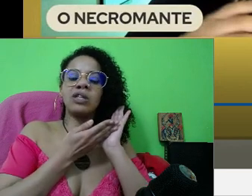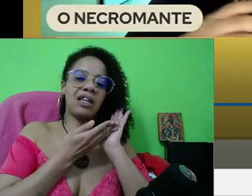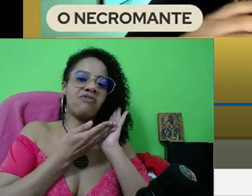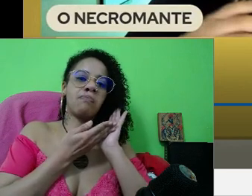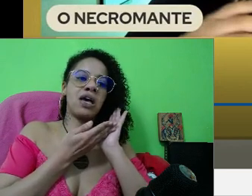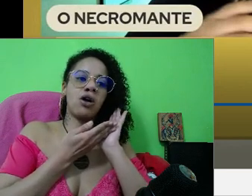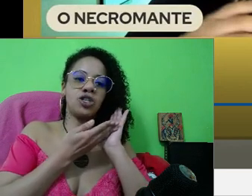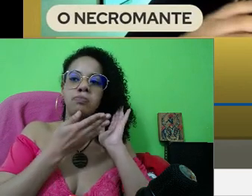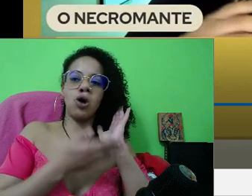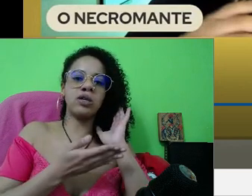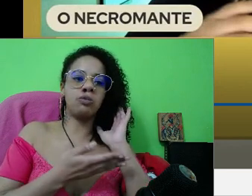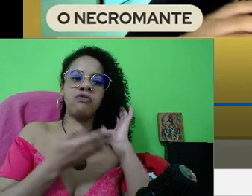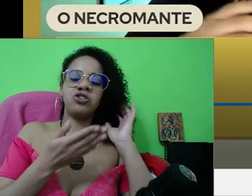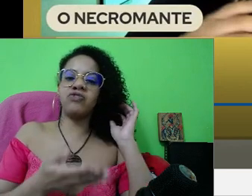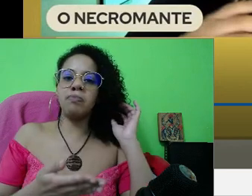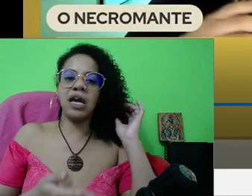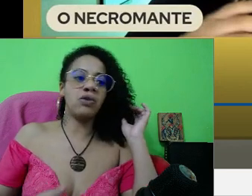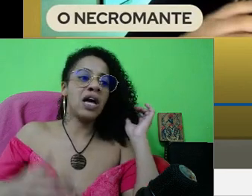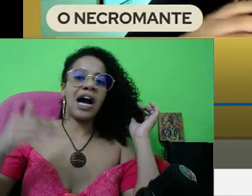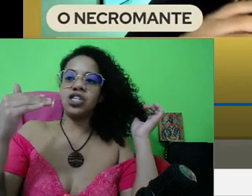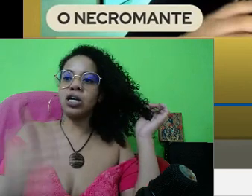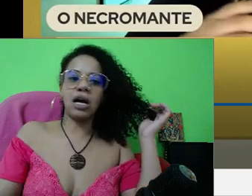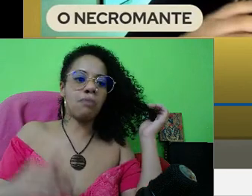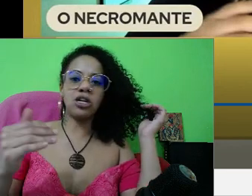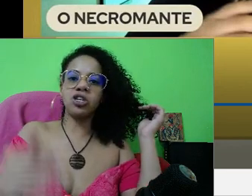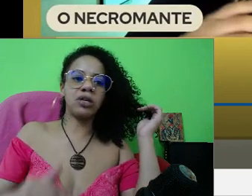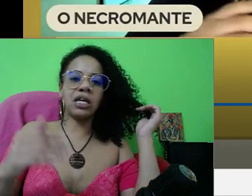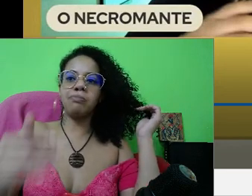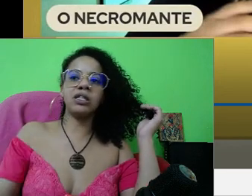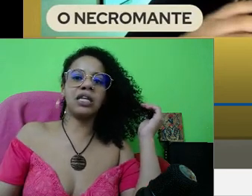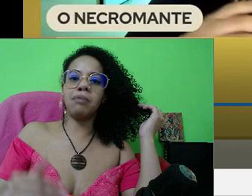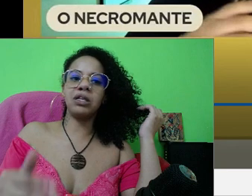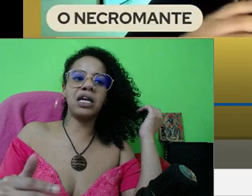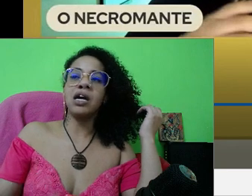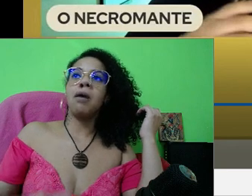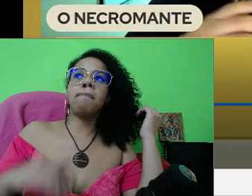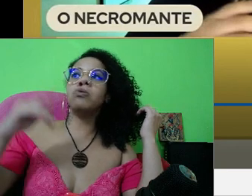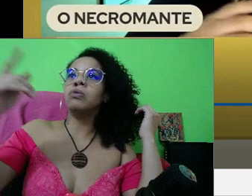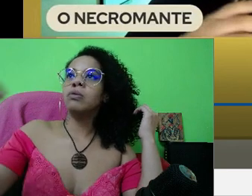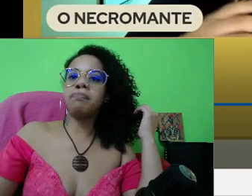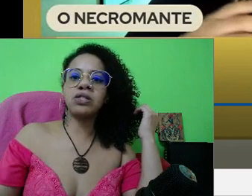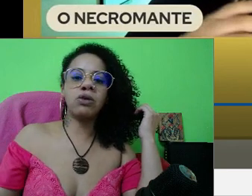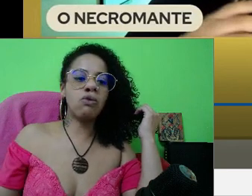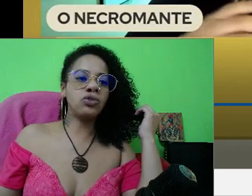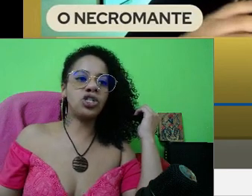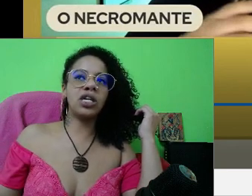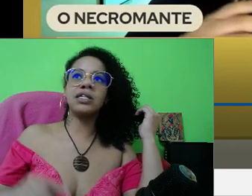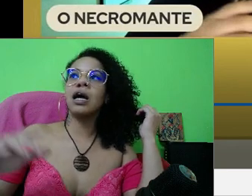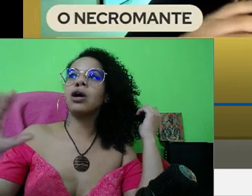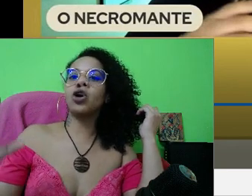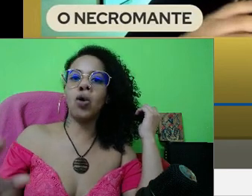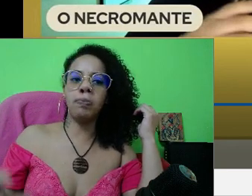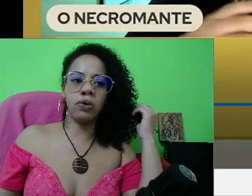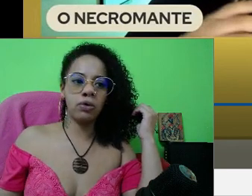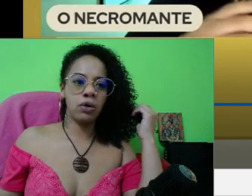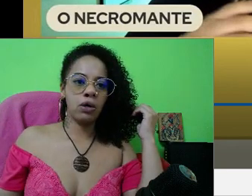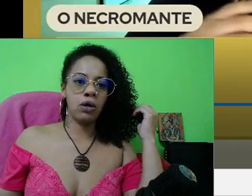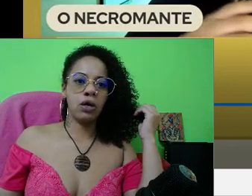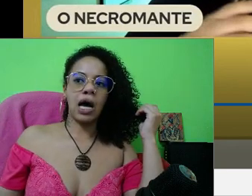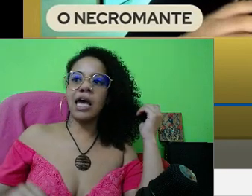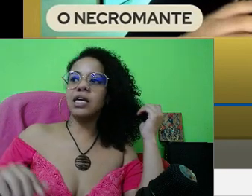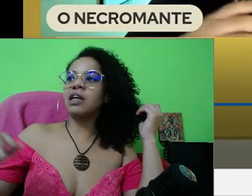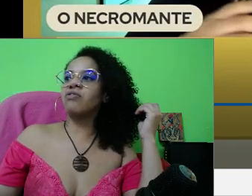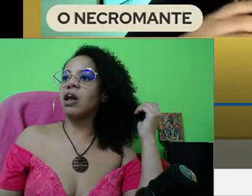anteontem tava maior de boas o povo de vermelho aí chegaram abaixo a bandeira bandeira bandeira 1 passou alguns dias Globo